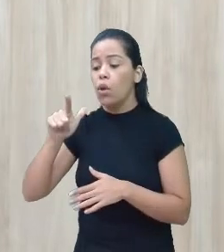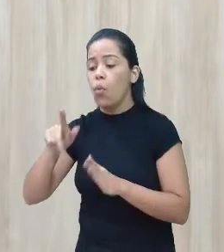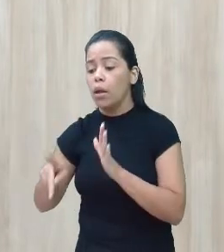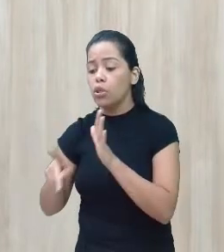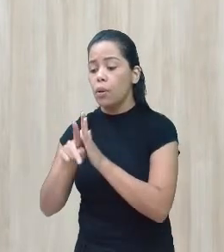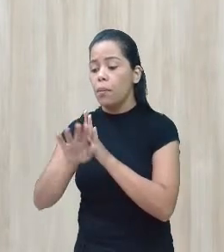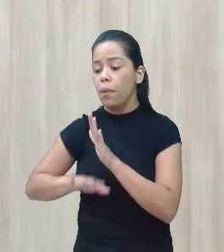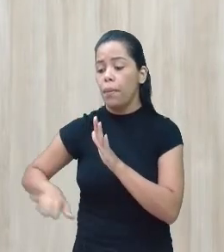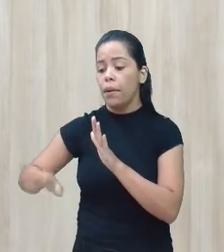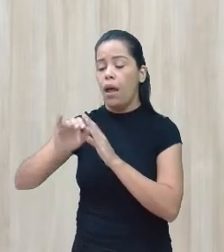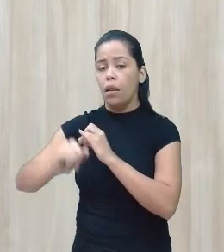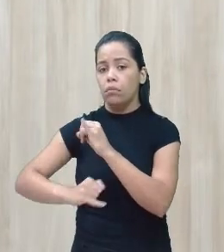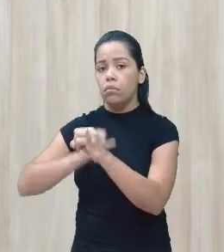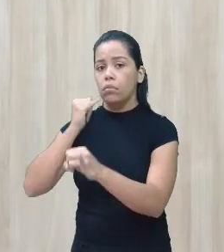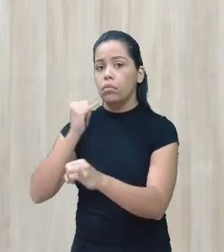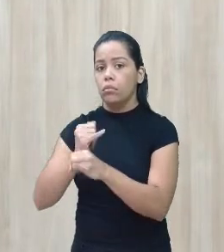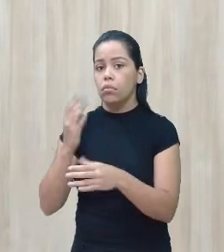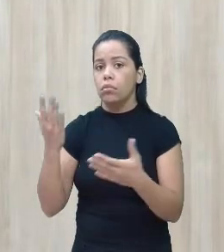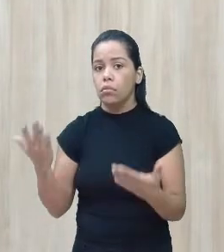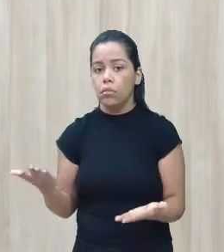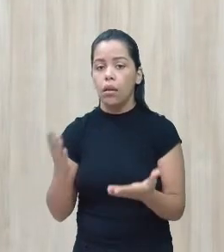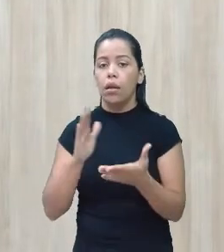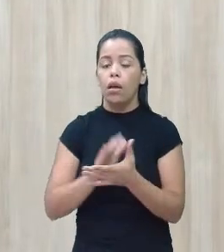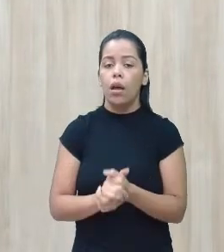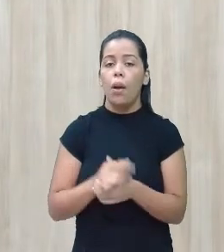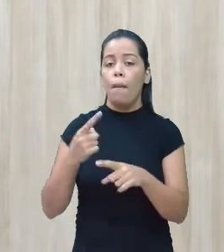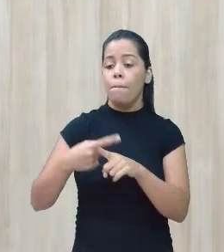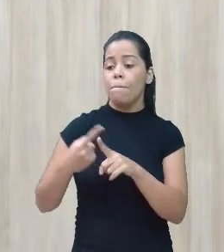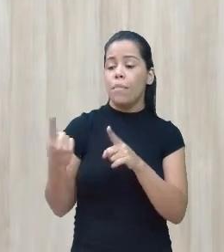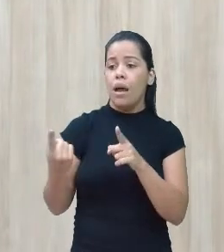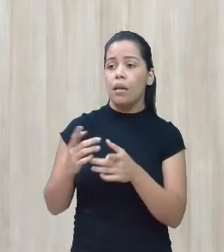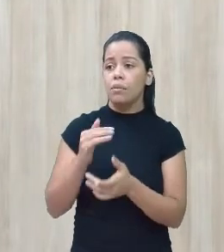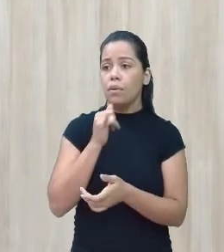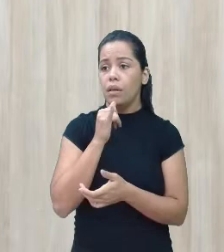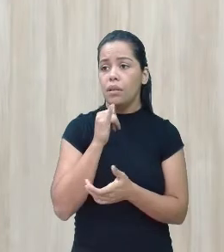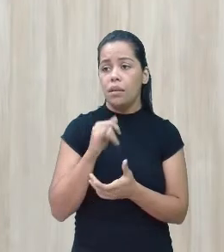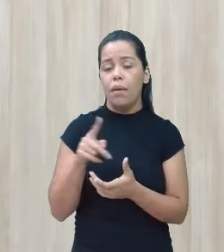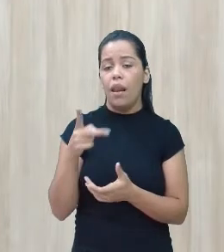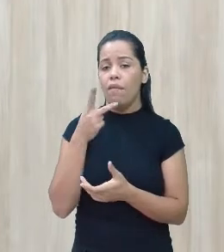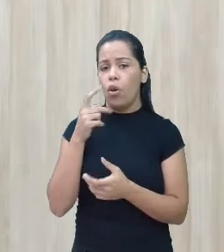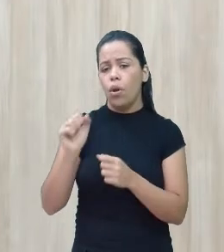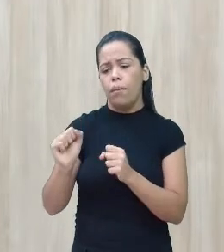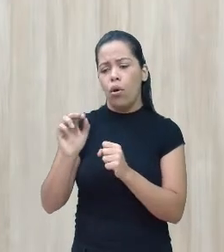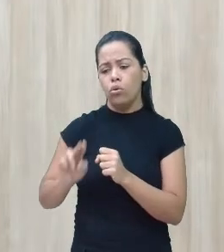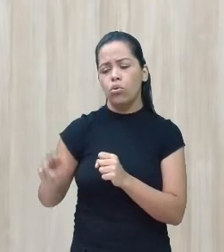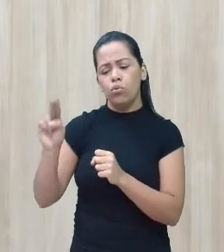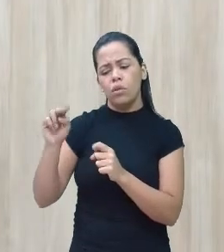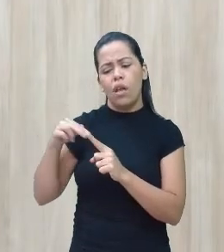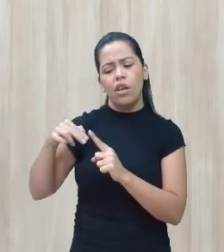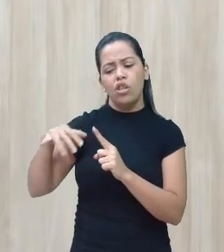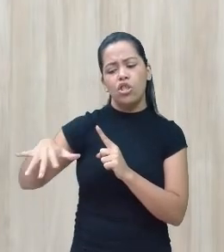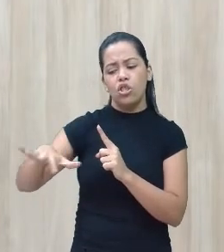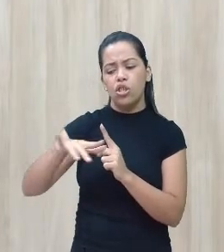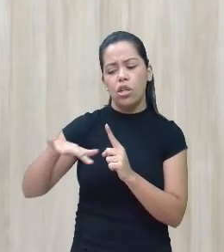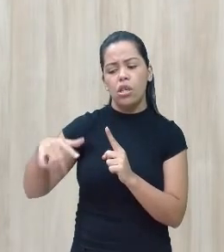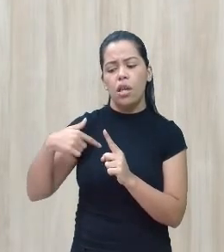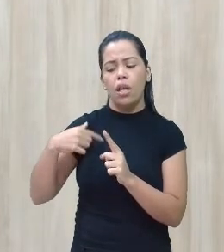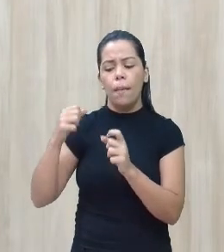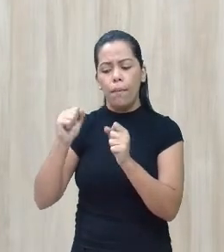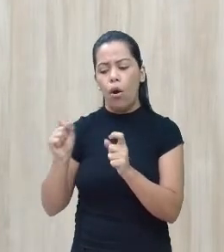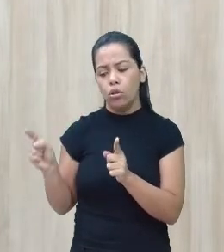vocês devem estar essa hora assim, mas ela disse que podia usar gíria, mas ela disse que podia abreviar. Eu